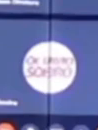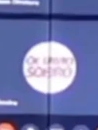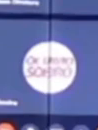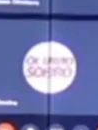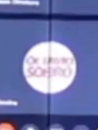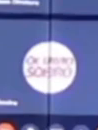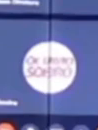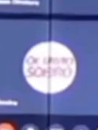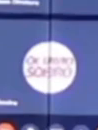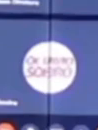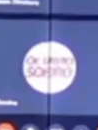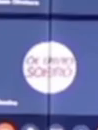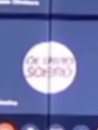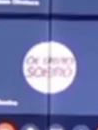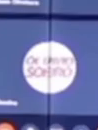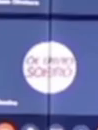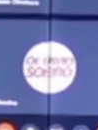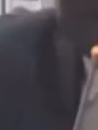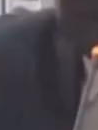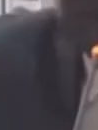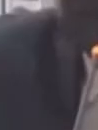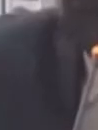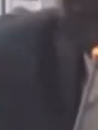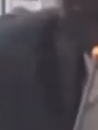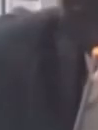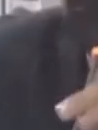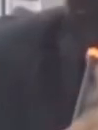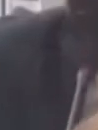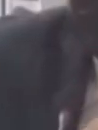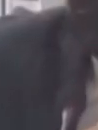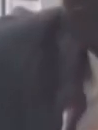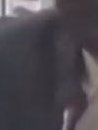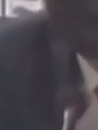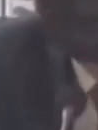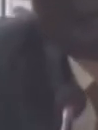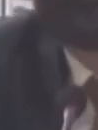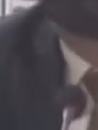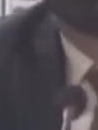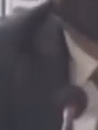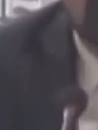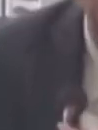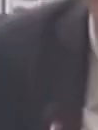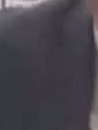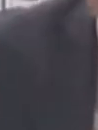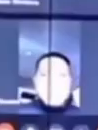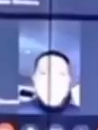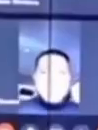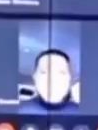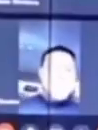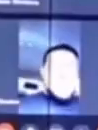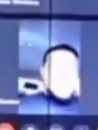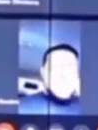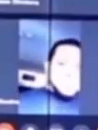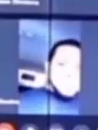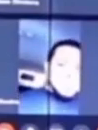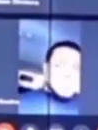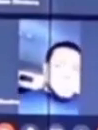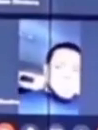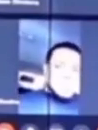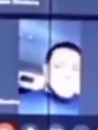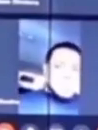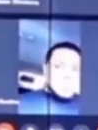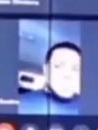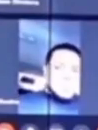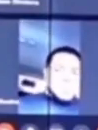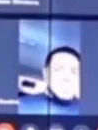também por uma votação superior à sua, de quase 5 mil votos. Presidente, e não, isso